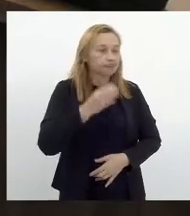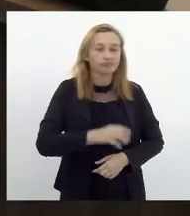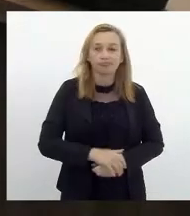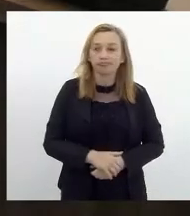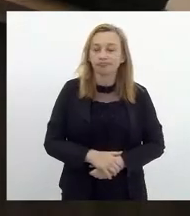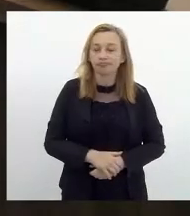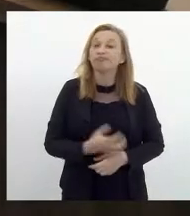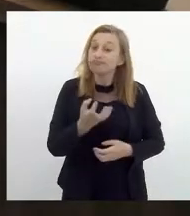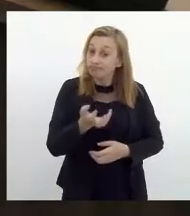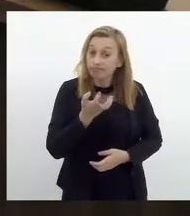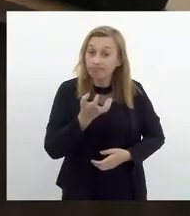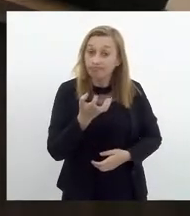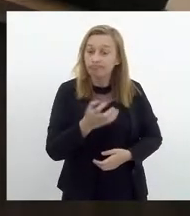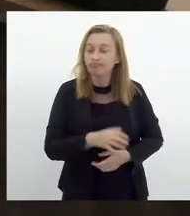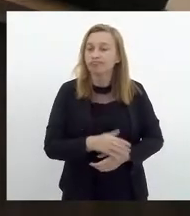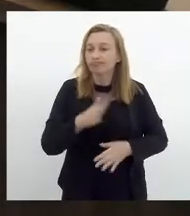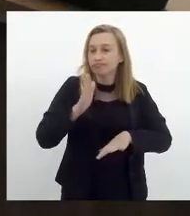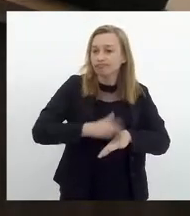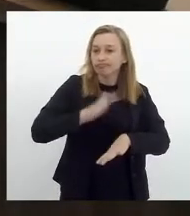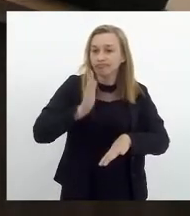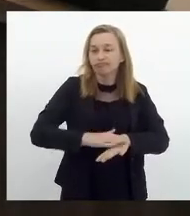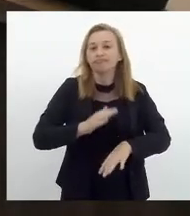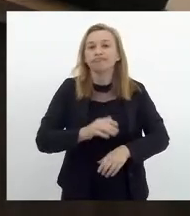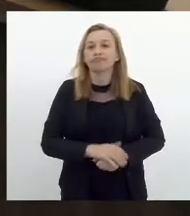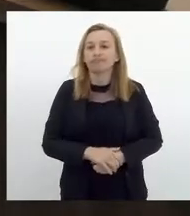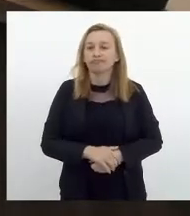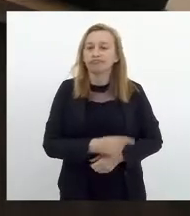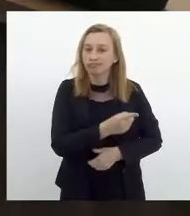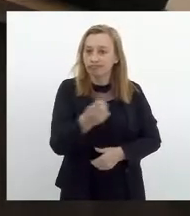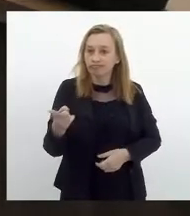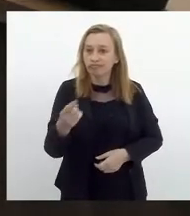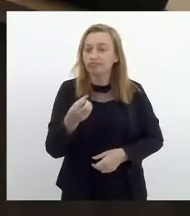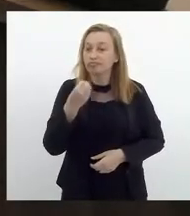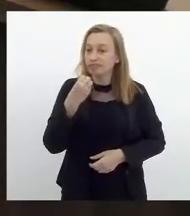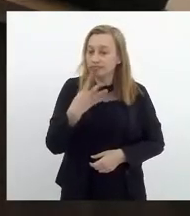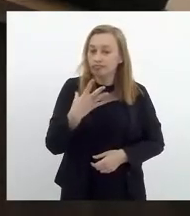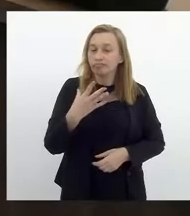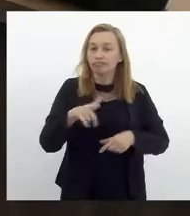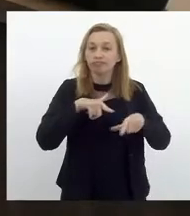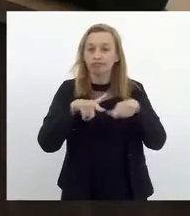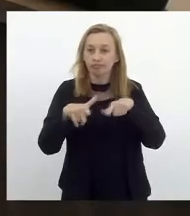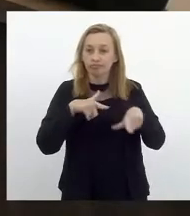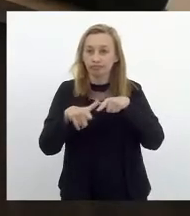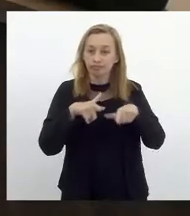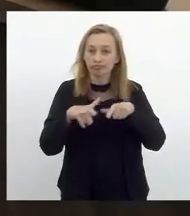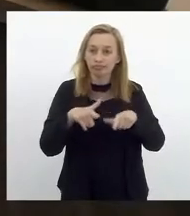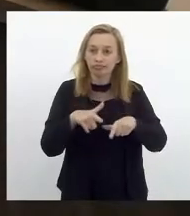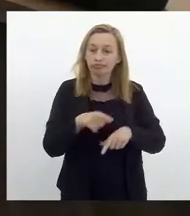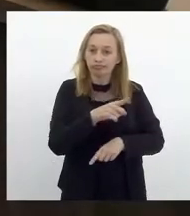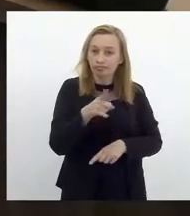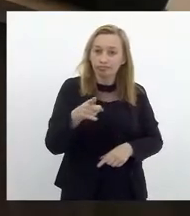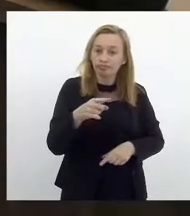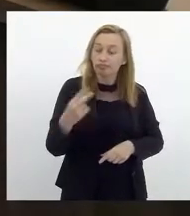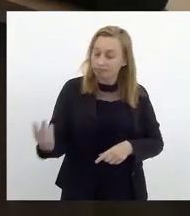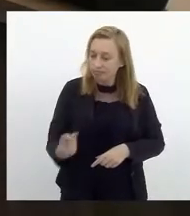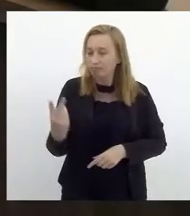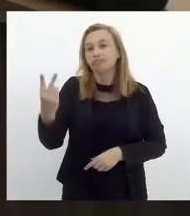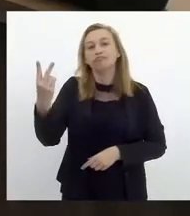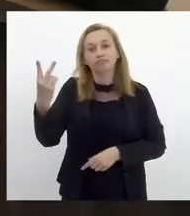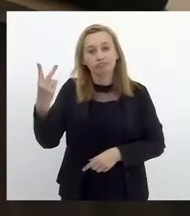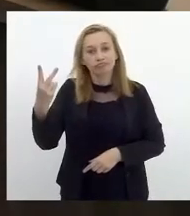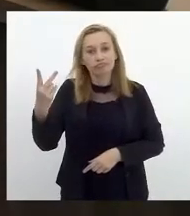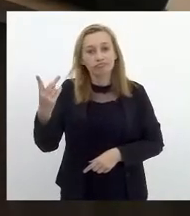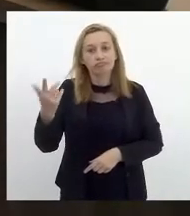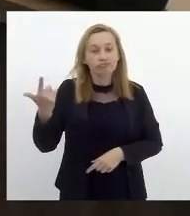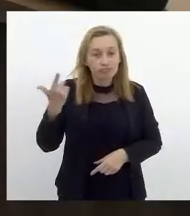A gente quer cada vez mais que vocês tenham boas condições de trabalho, que vocês sejam valorizados, para que a